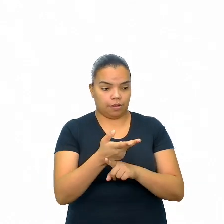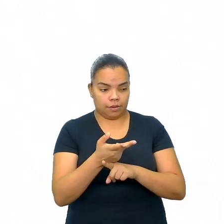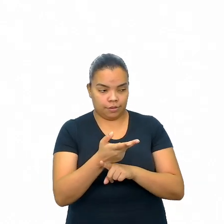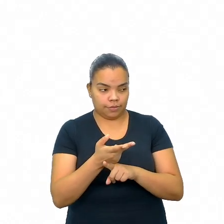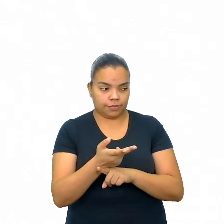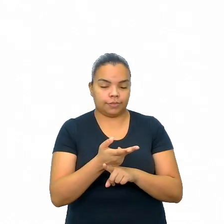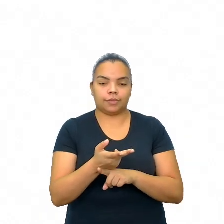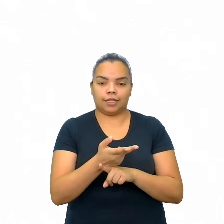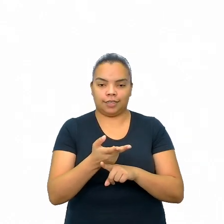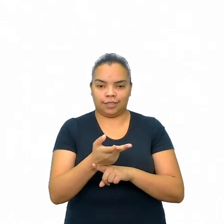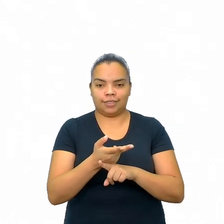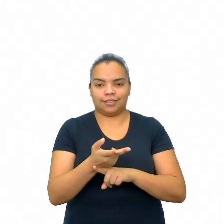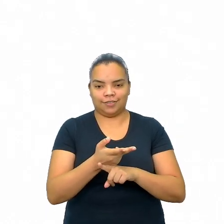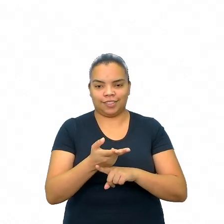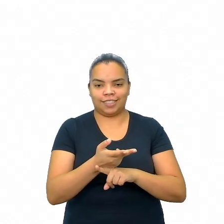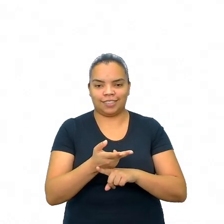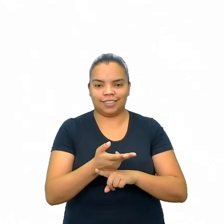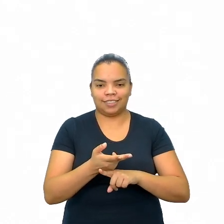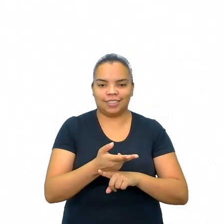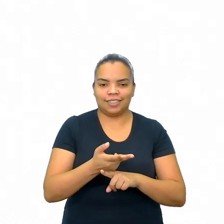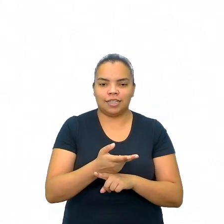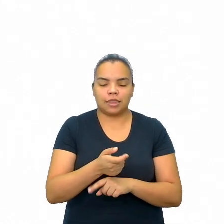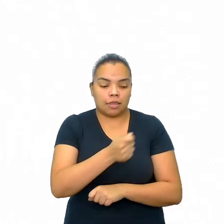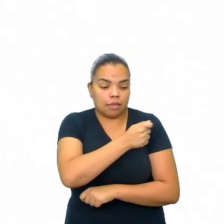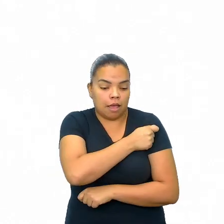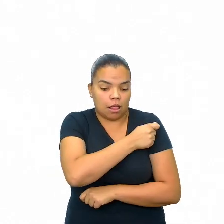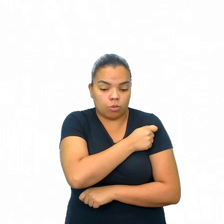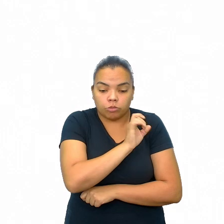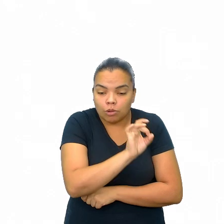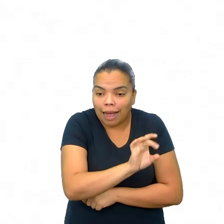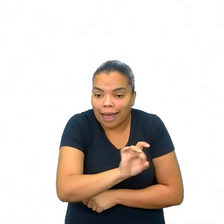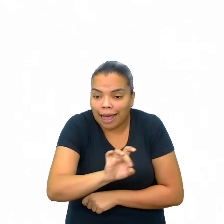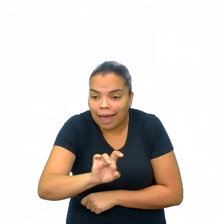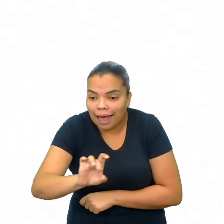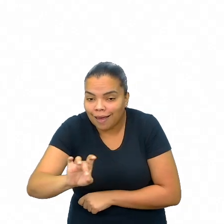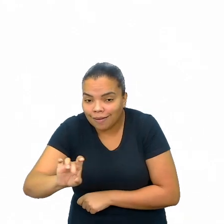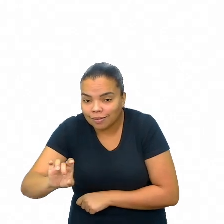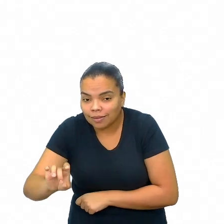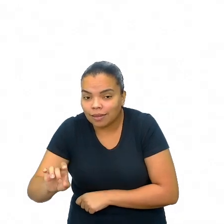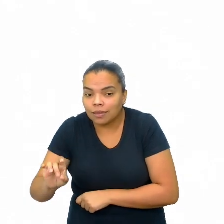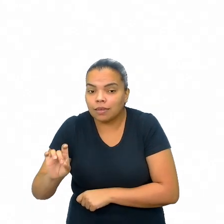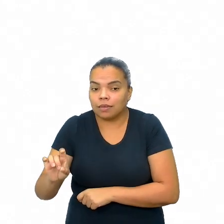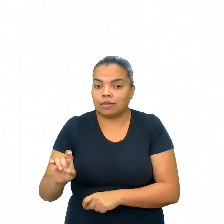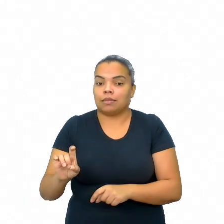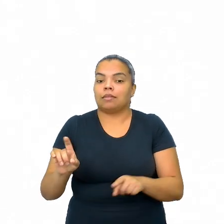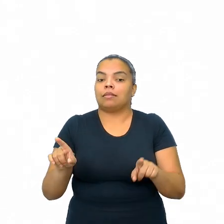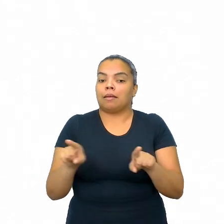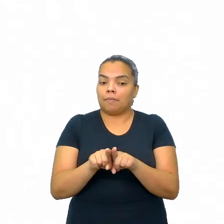um portfólio da turma, deixando espaço para colar as